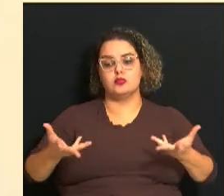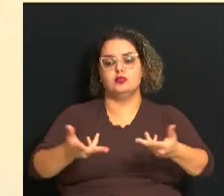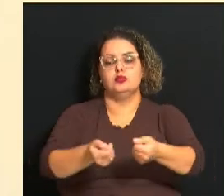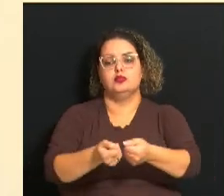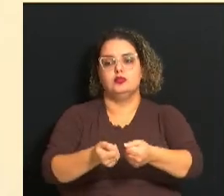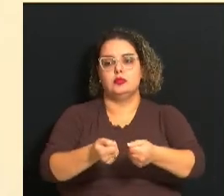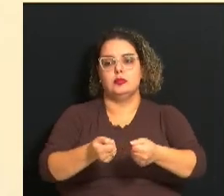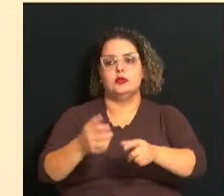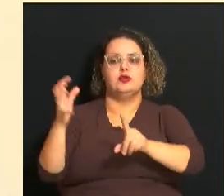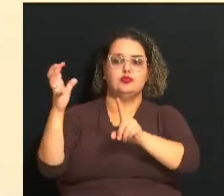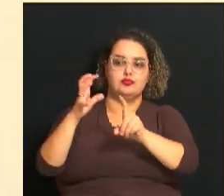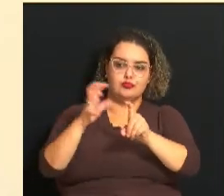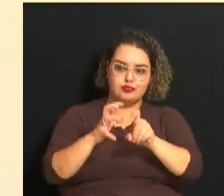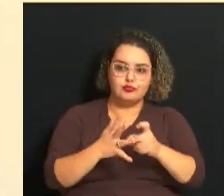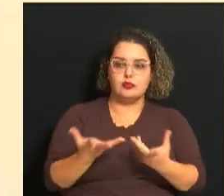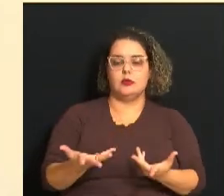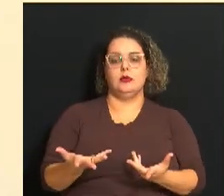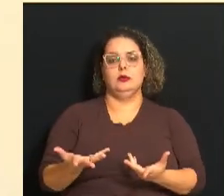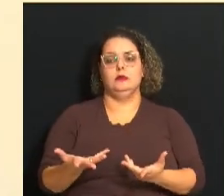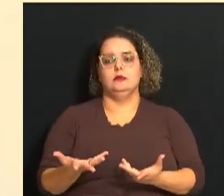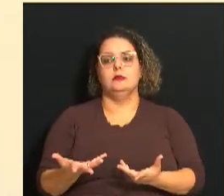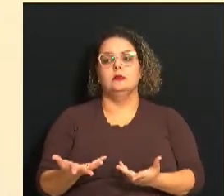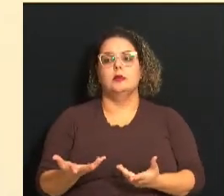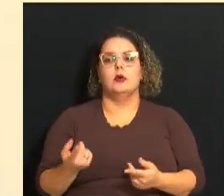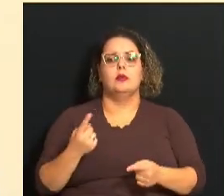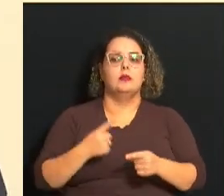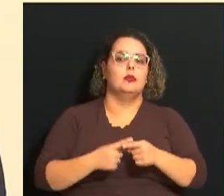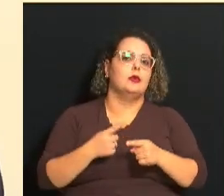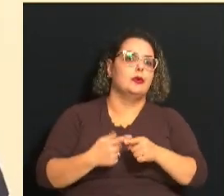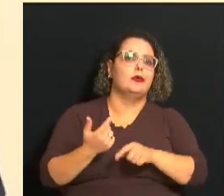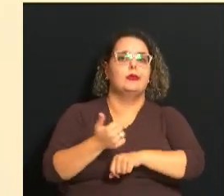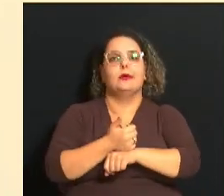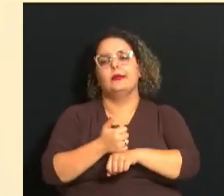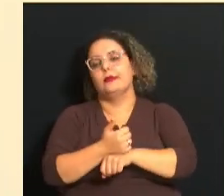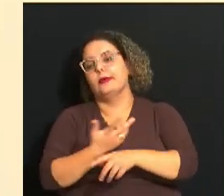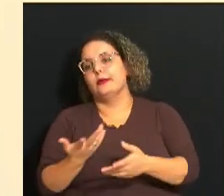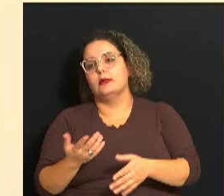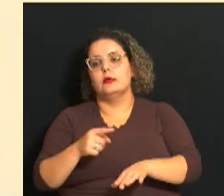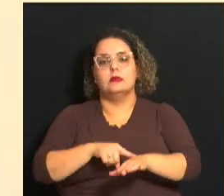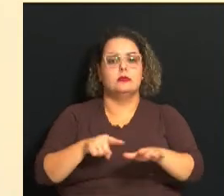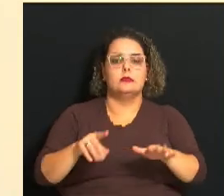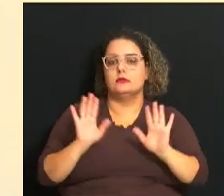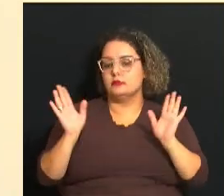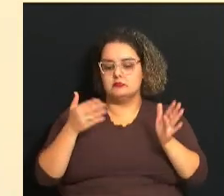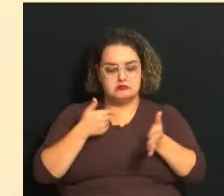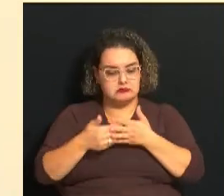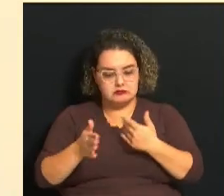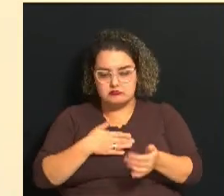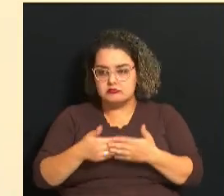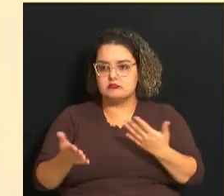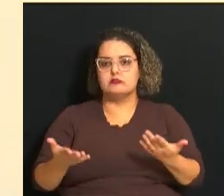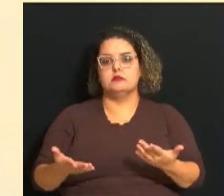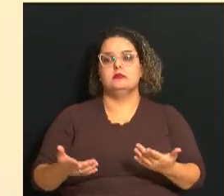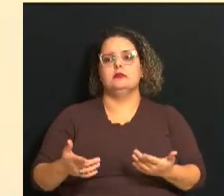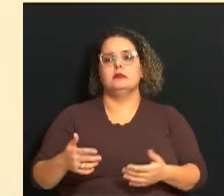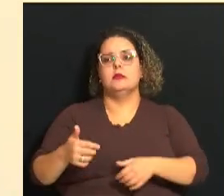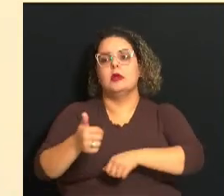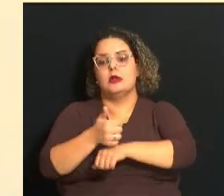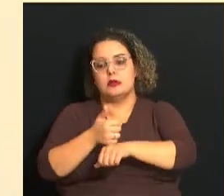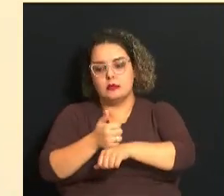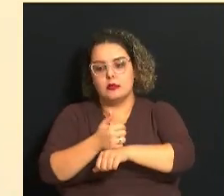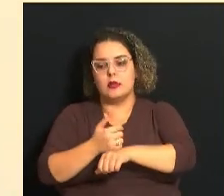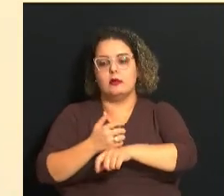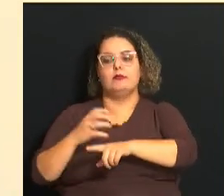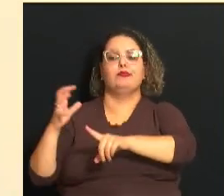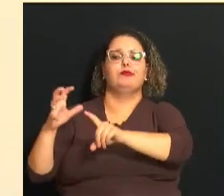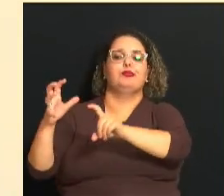e diante é isso representa no médico né porque que ele funcionar não existe porque você tá afastar-se não interessa eu tenho trabalhador sendo assediados